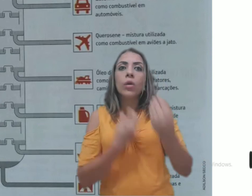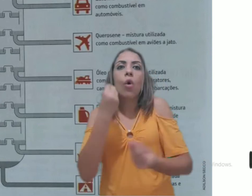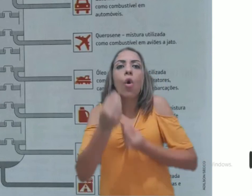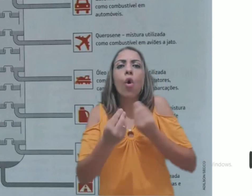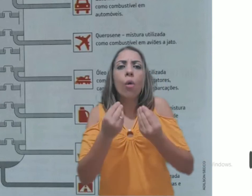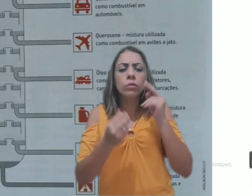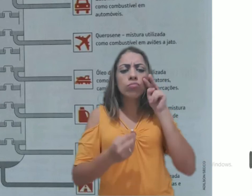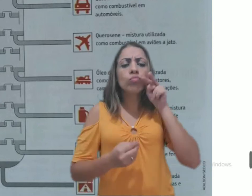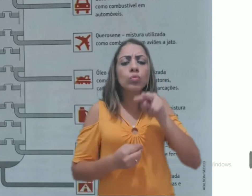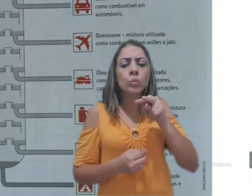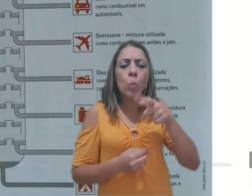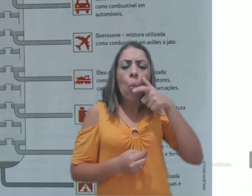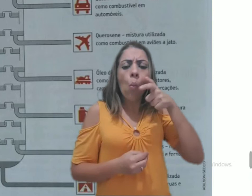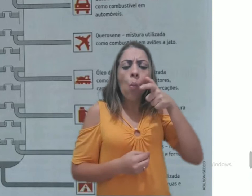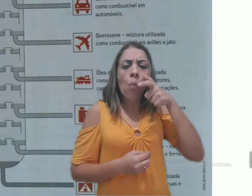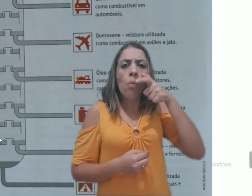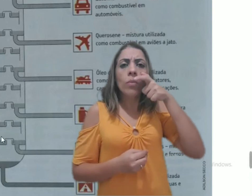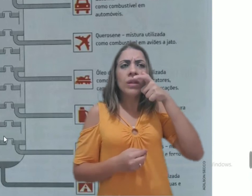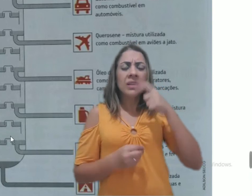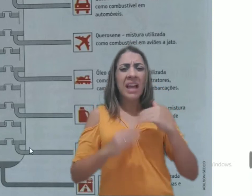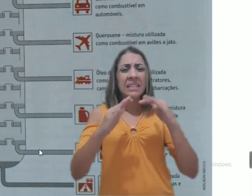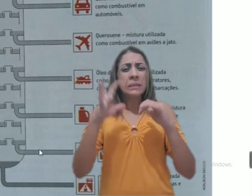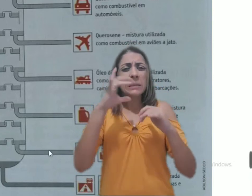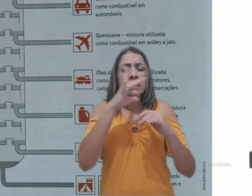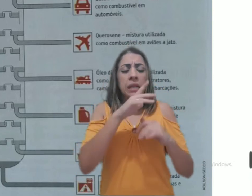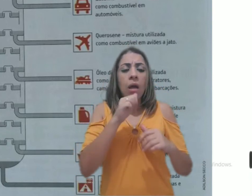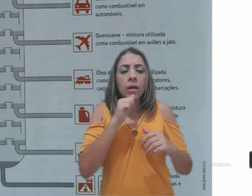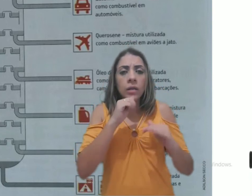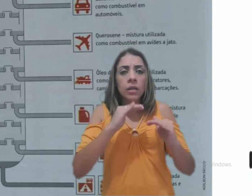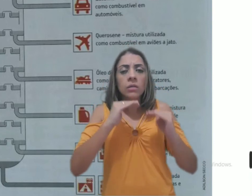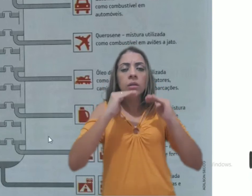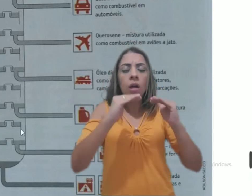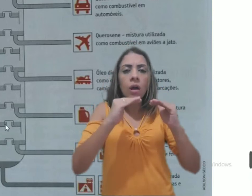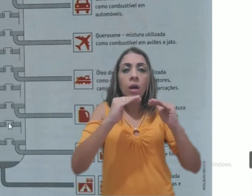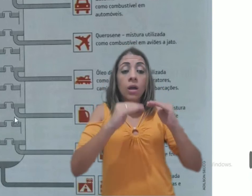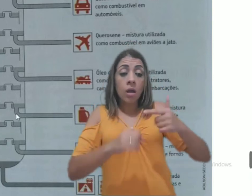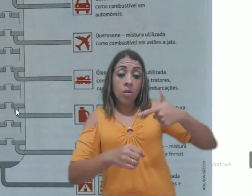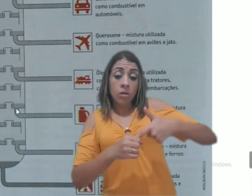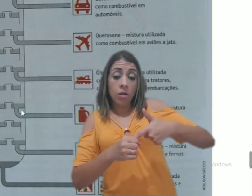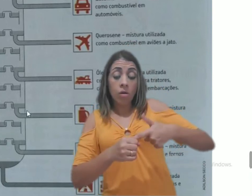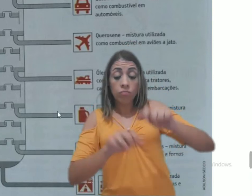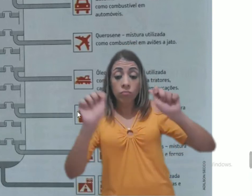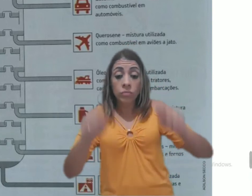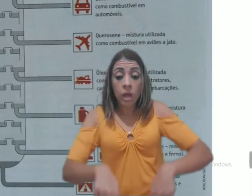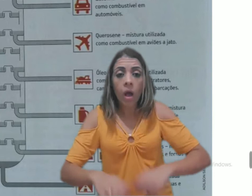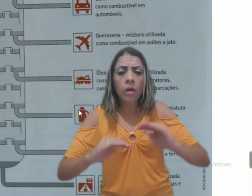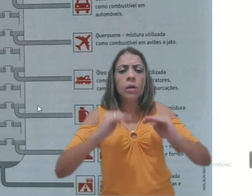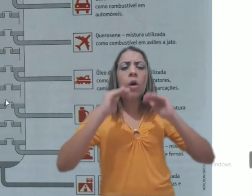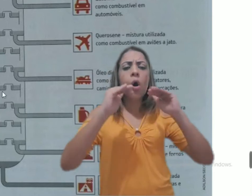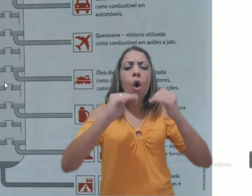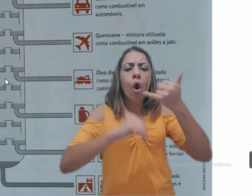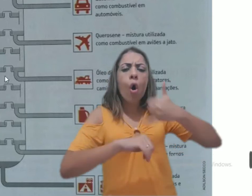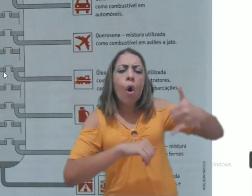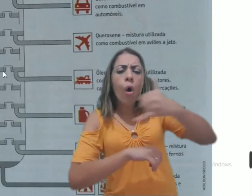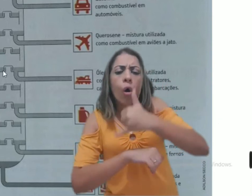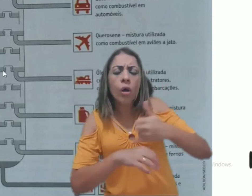ebulição dele, tá? Então, aqui, nas temperaturas ainda altas, né, a gente obtém óleos combustíveis, à medida que resfria um pouquinho,